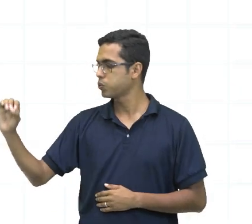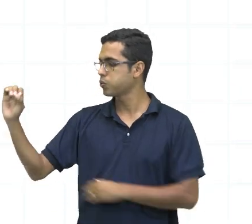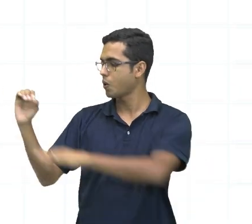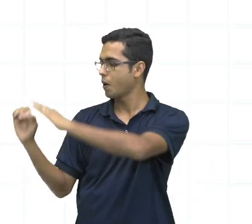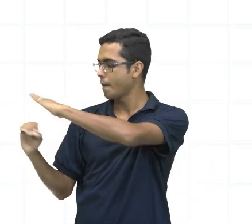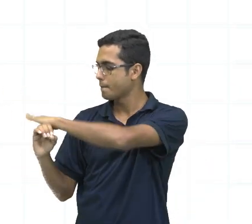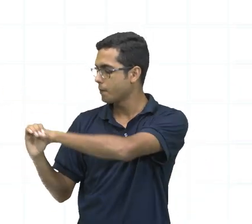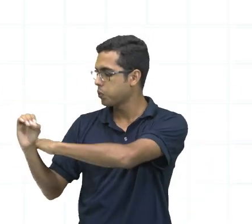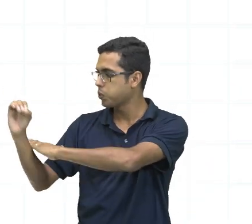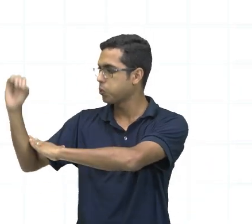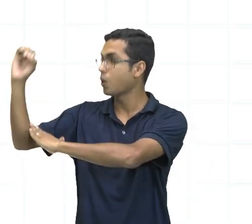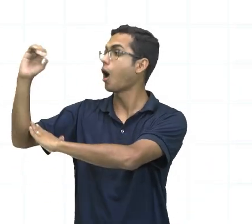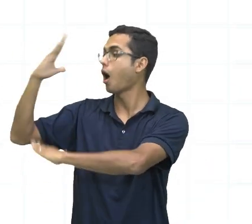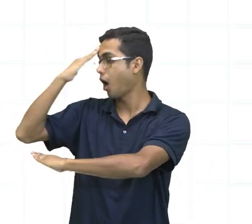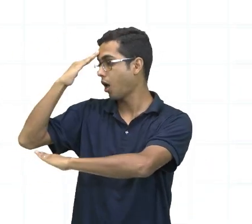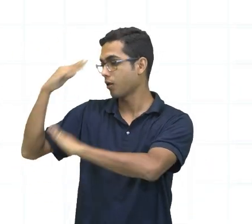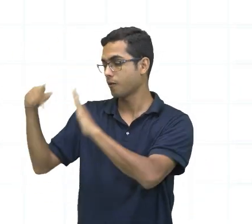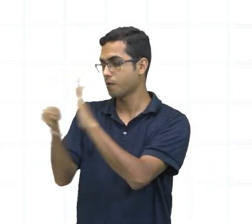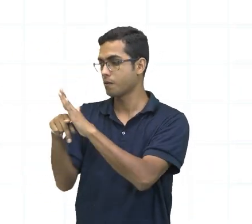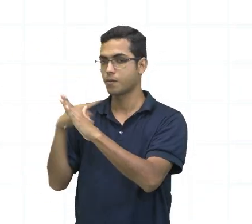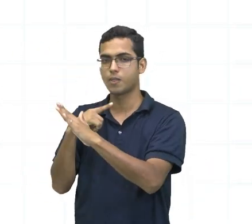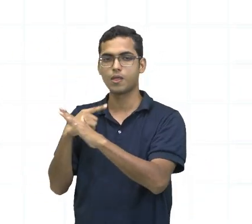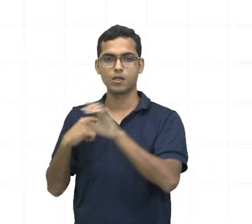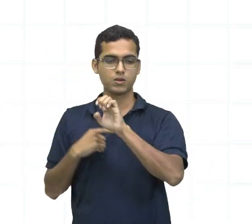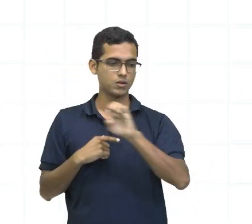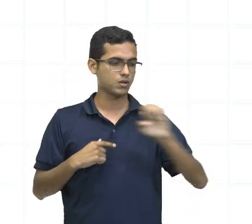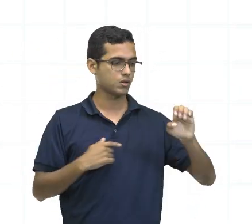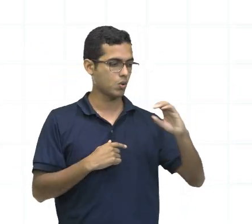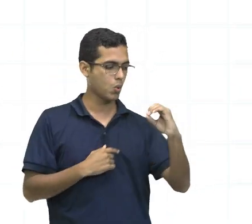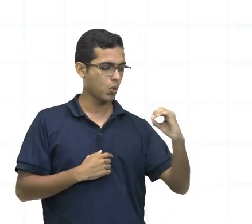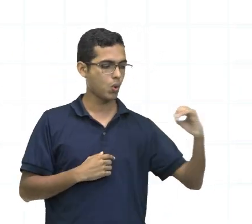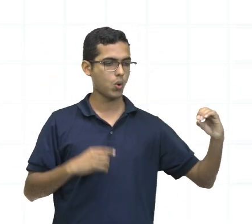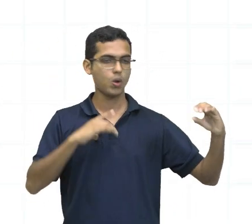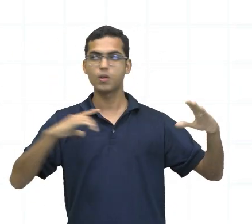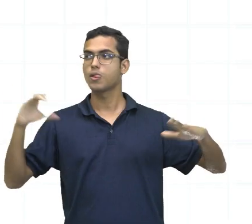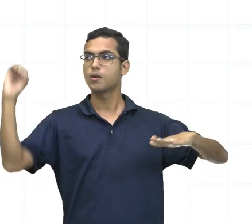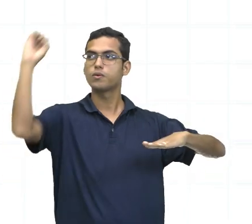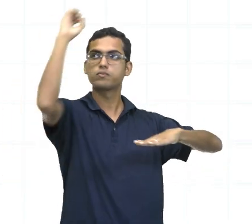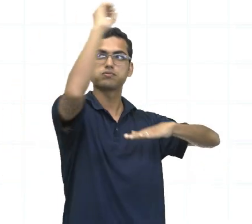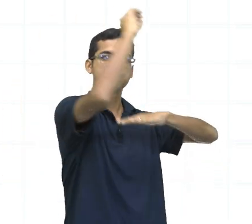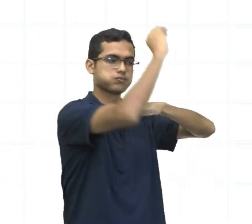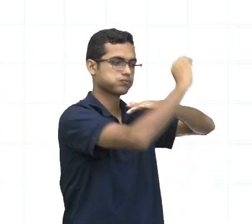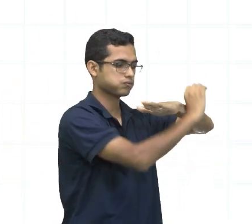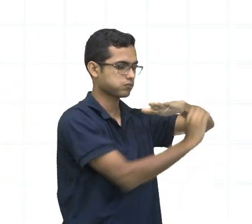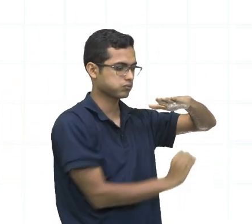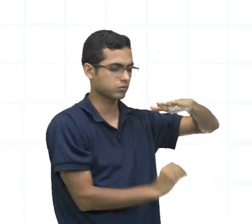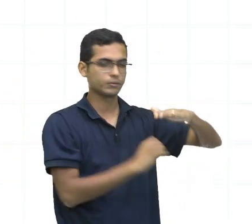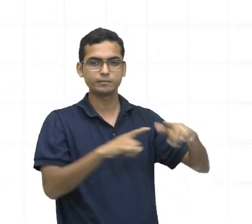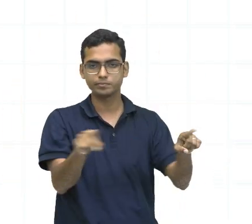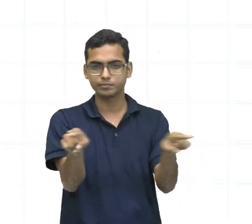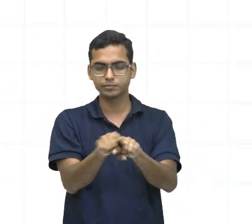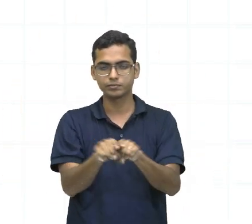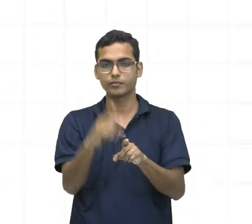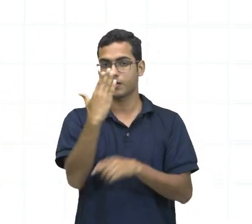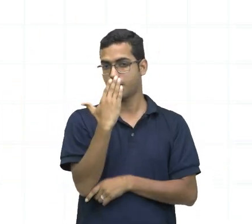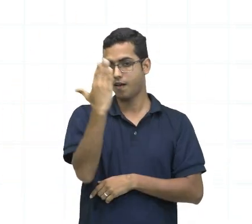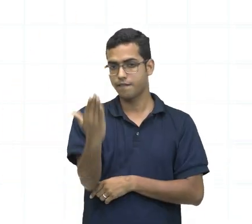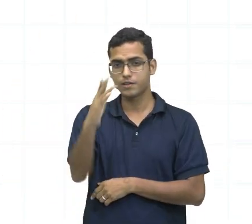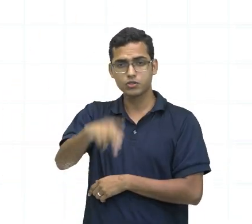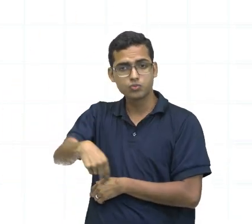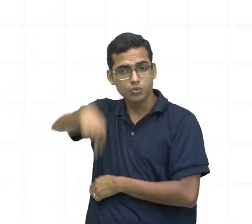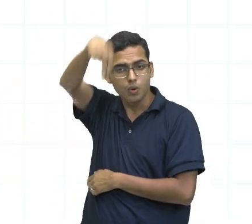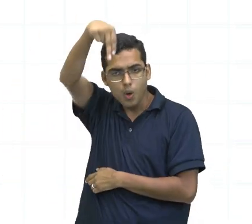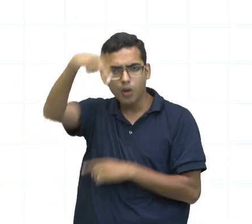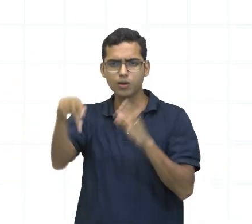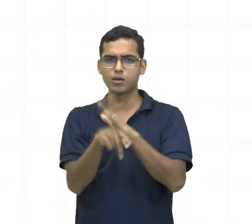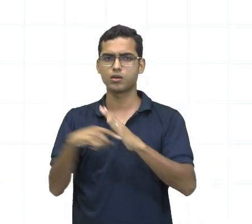o leste. O seu braço esquerdo vai ficar para o outro lado, vai ser o oeste. Na sua frente vai ficar o norte e atrás de você vai